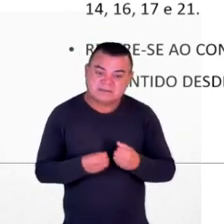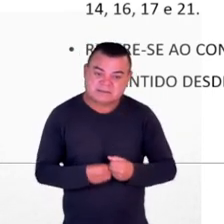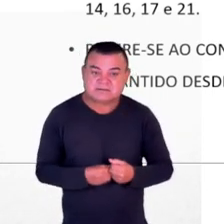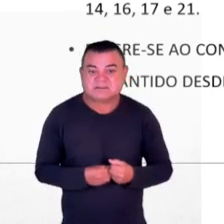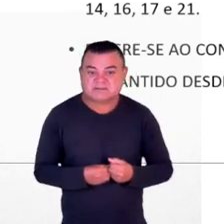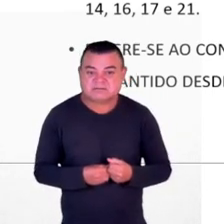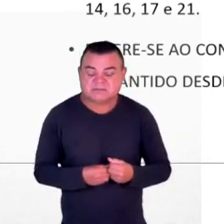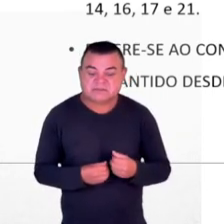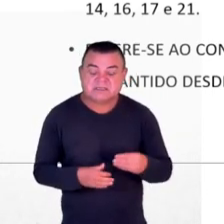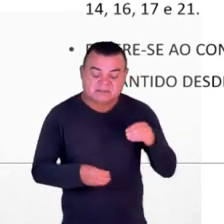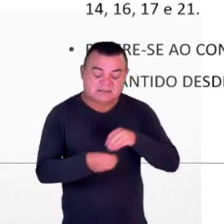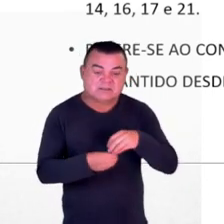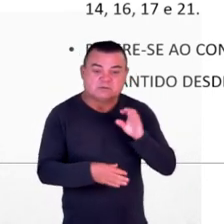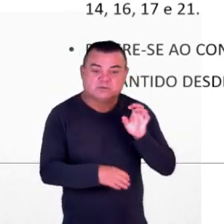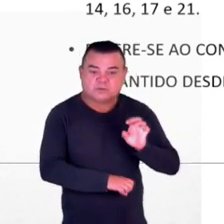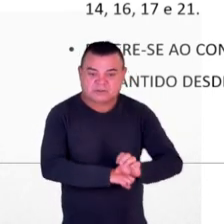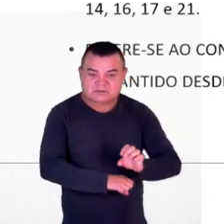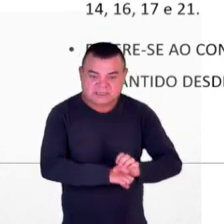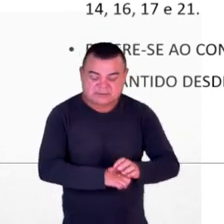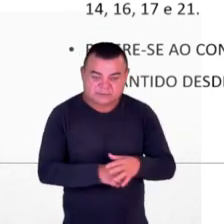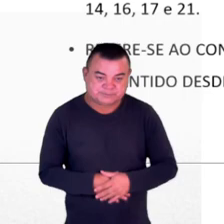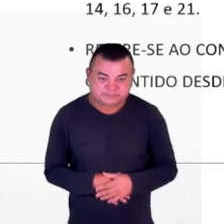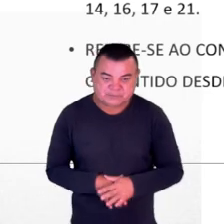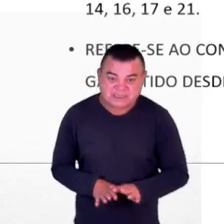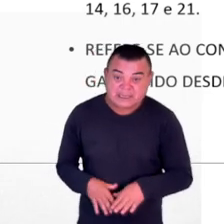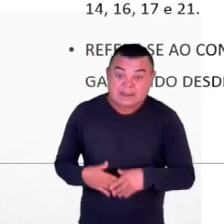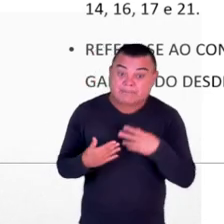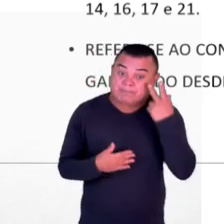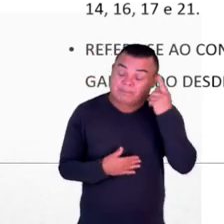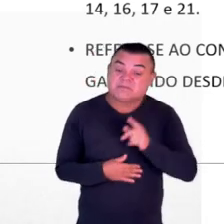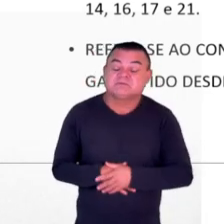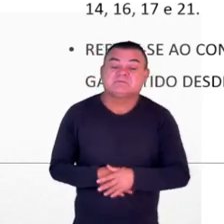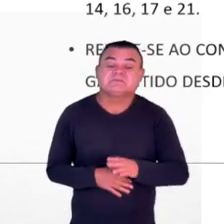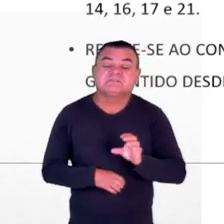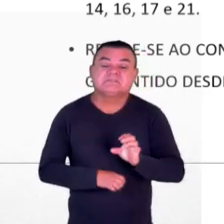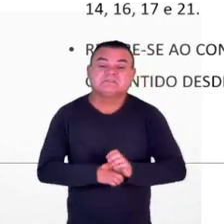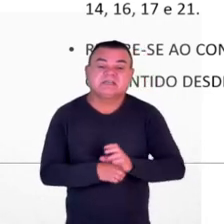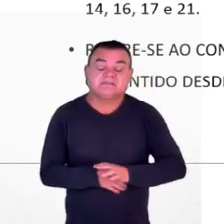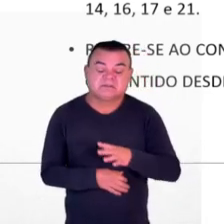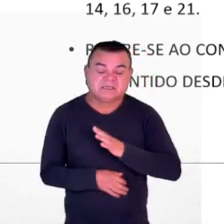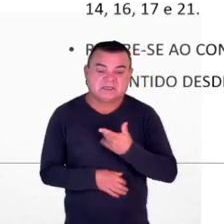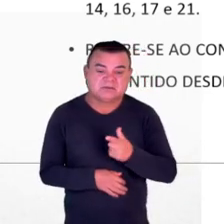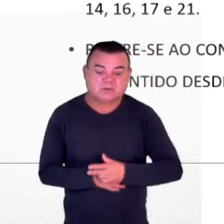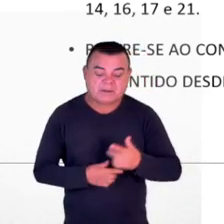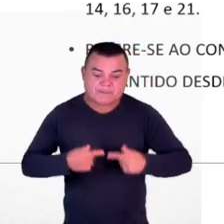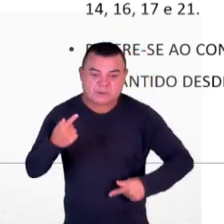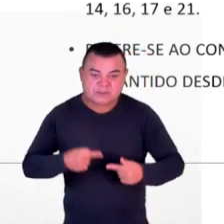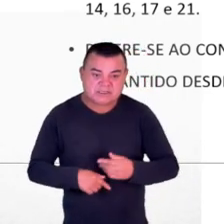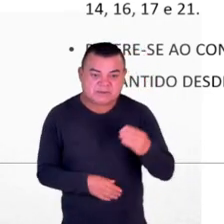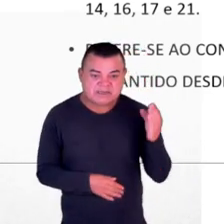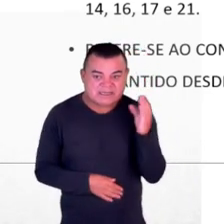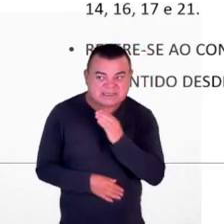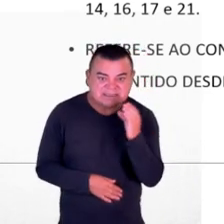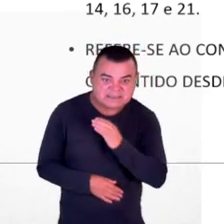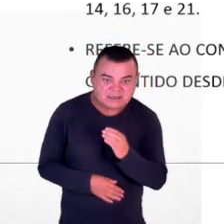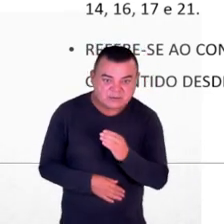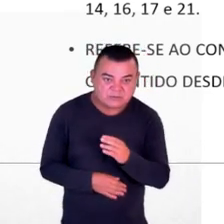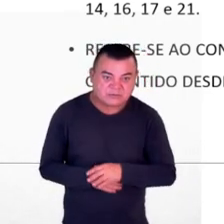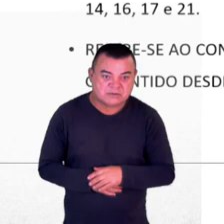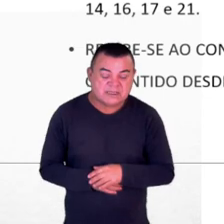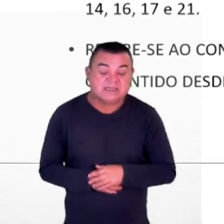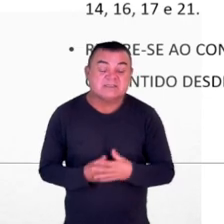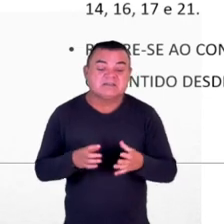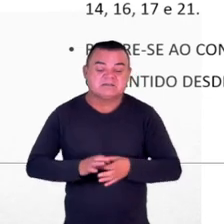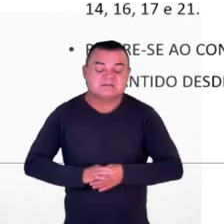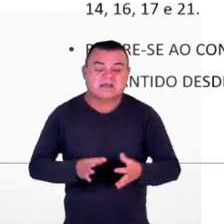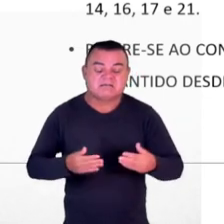estado não ter uma política emergencial relativamente ao direito a estar livre da fome ele